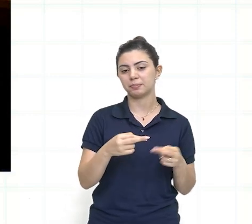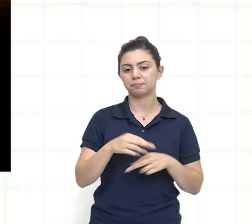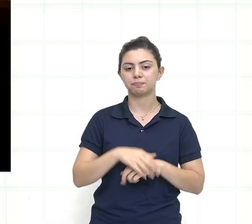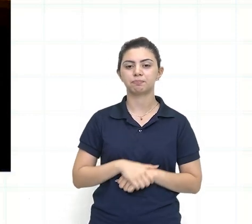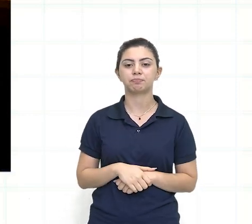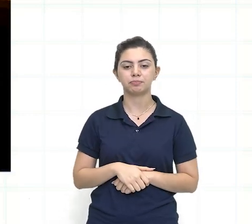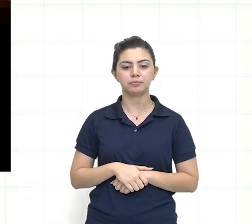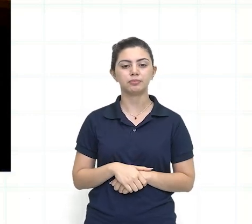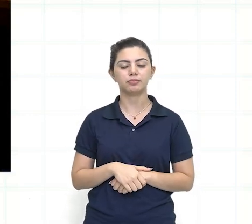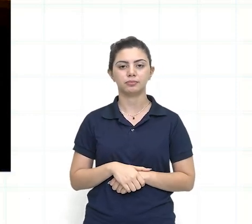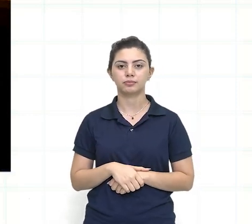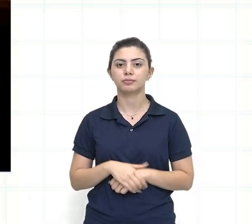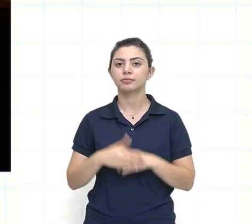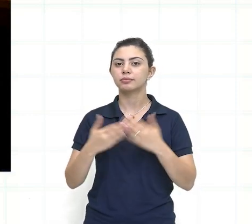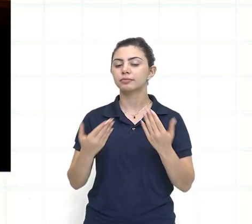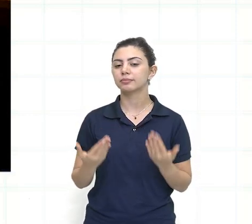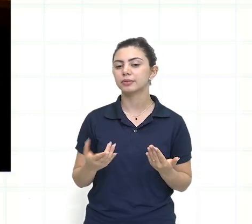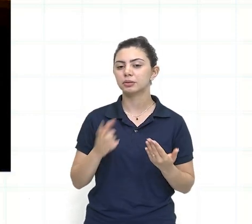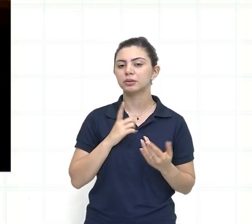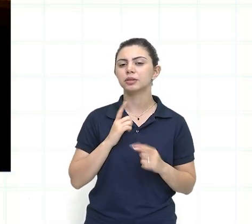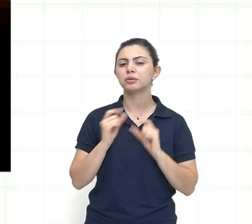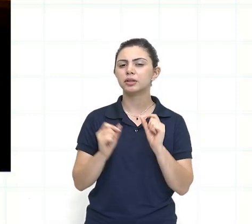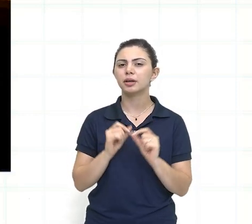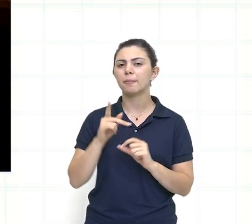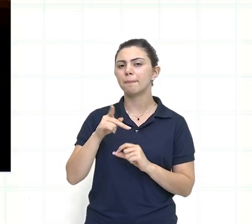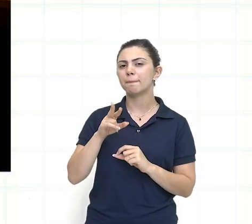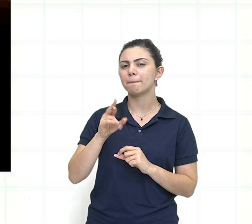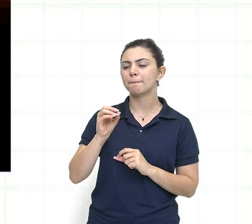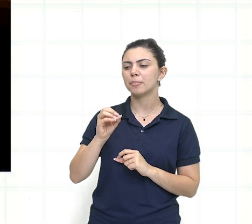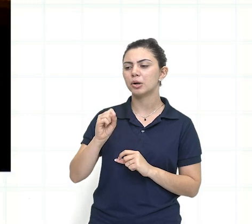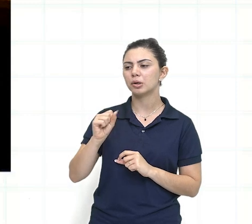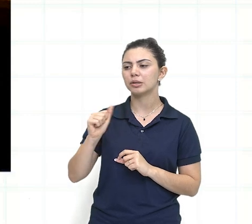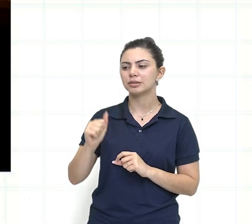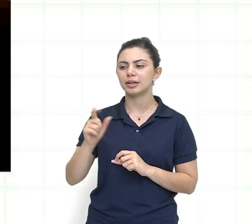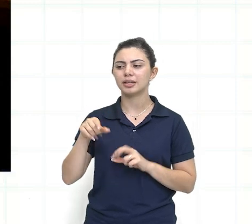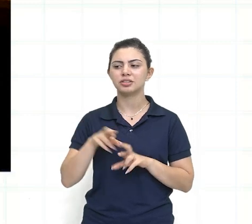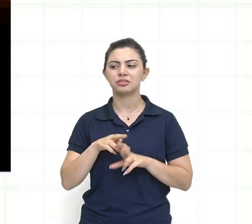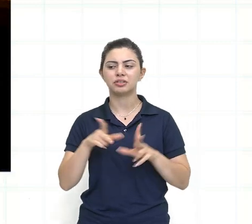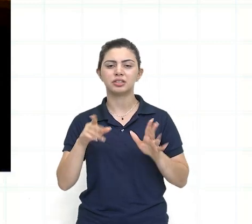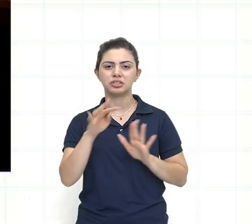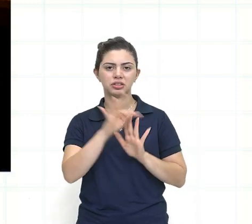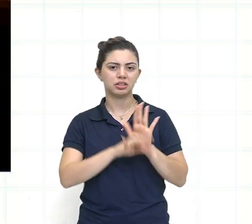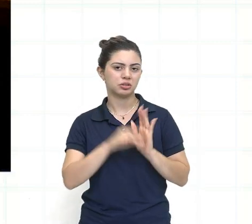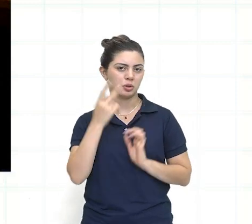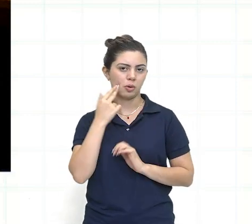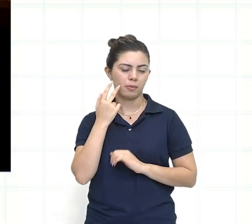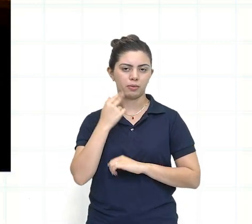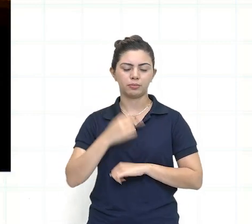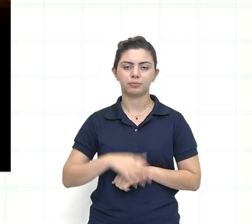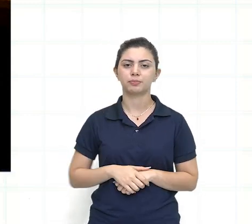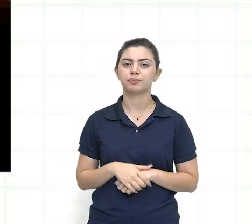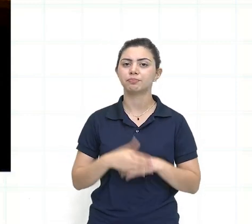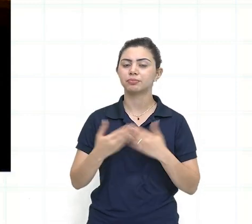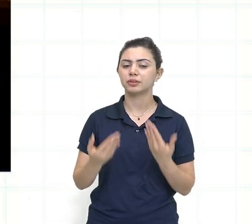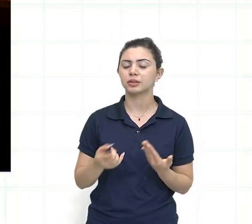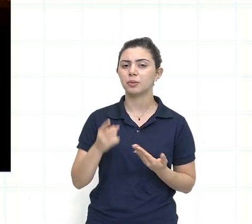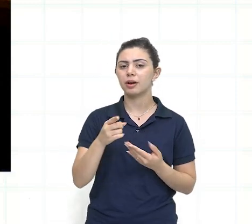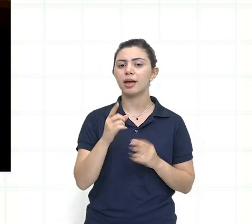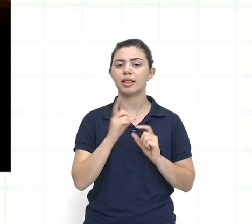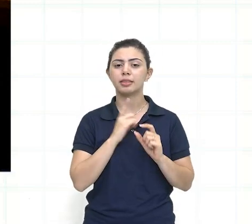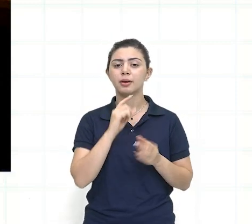a prosa, que é a não utilização de verso na escrita de um texto. Então, o poema ele